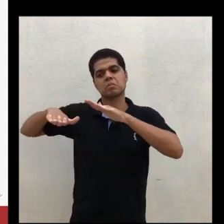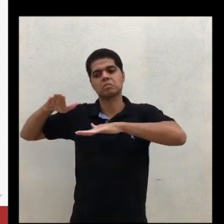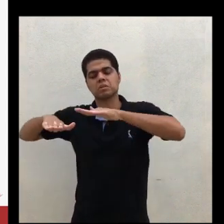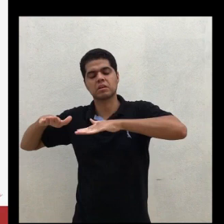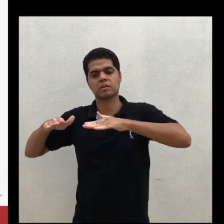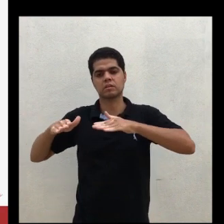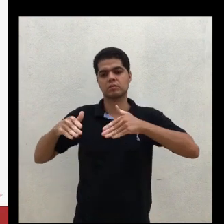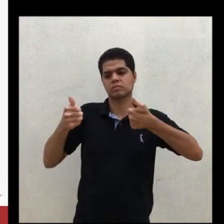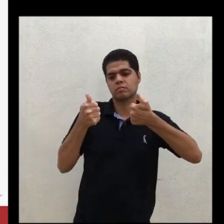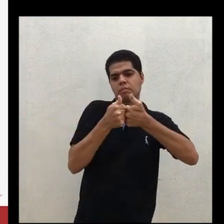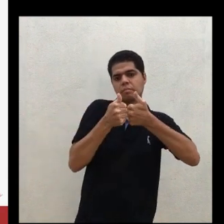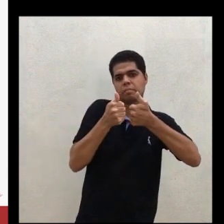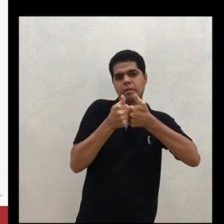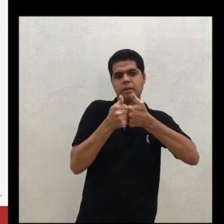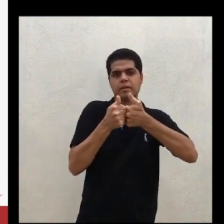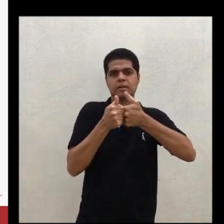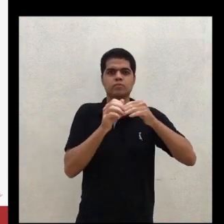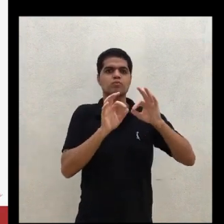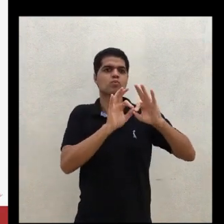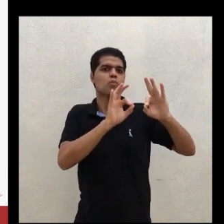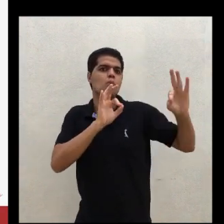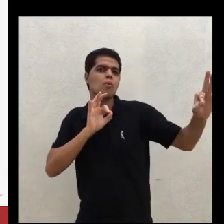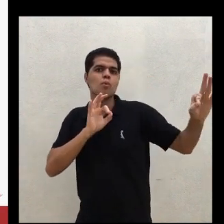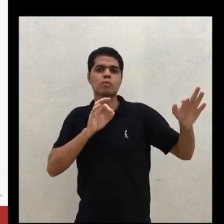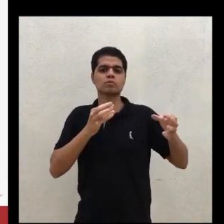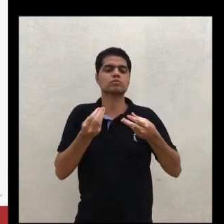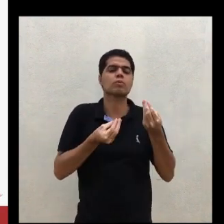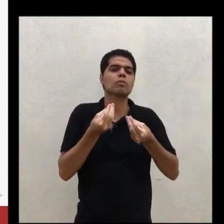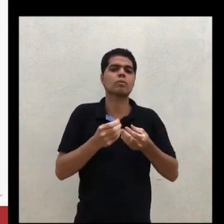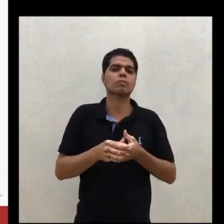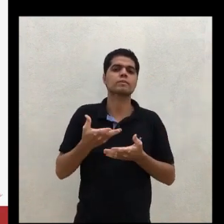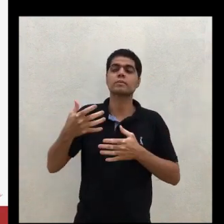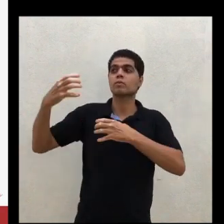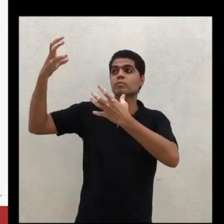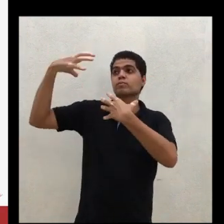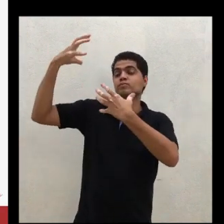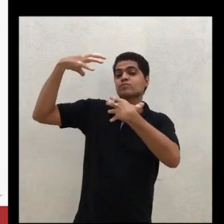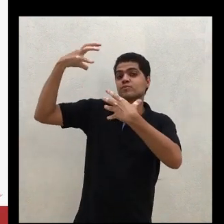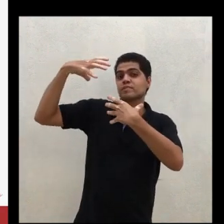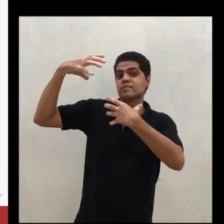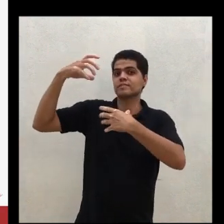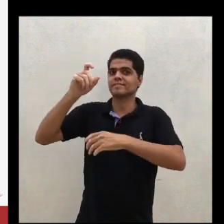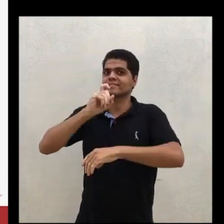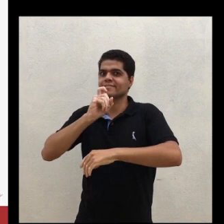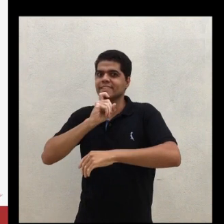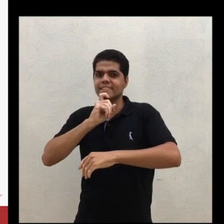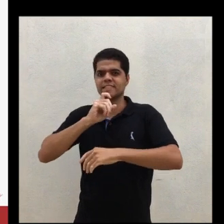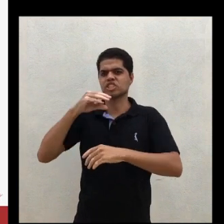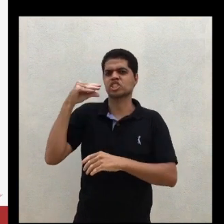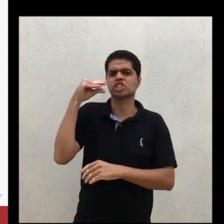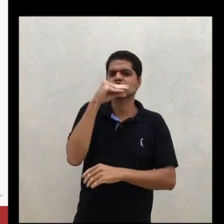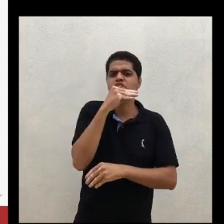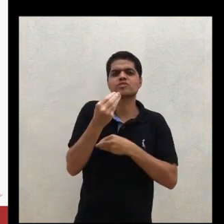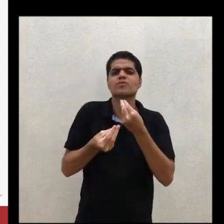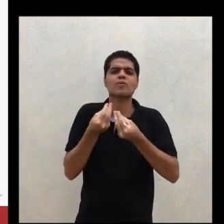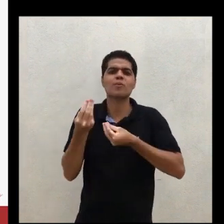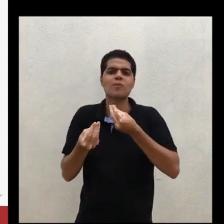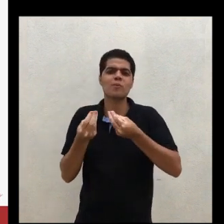fria. Né? Se você trabalha com produto sensorial, gostei, desgostei. Né? Se você está aplicando uma análise